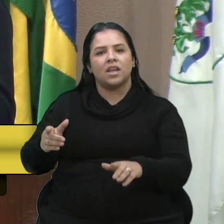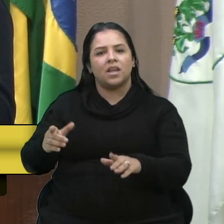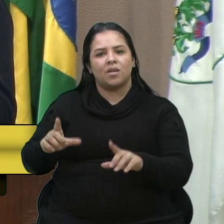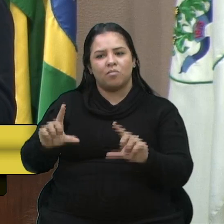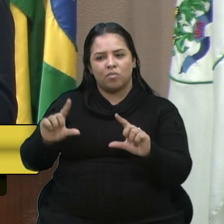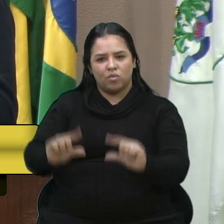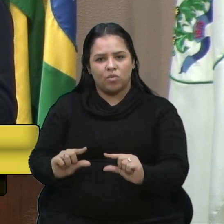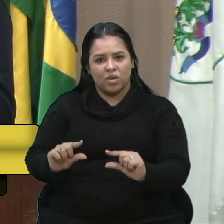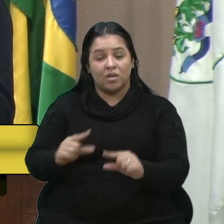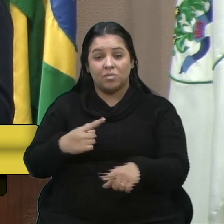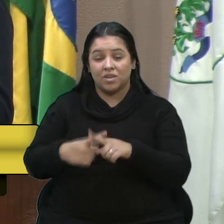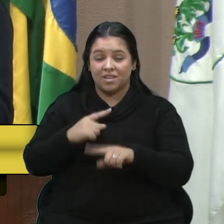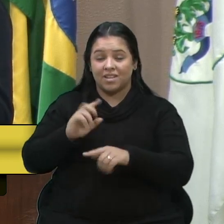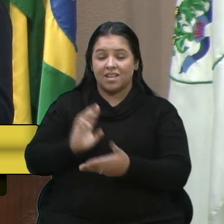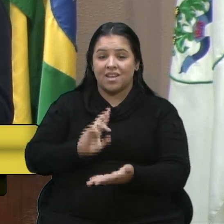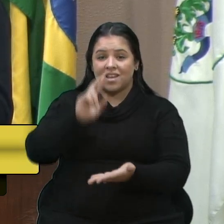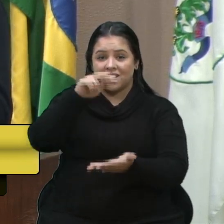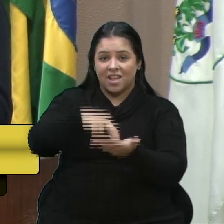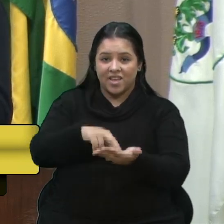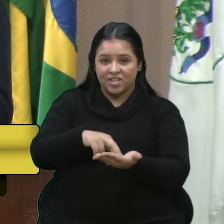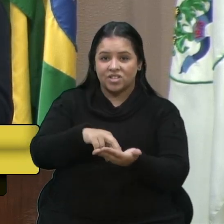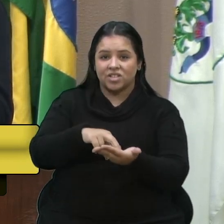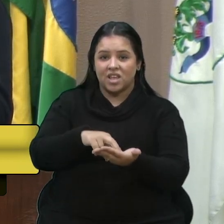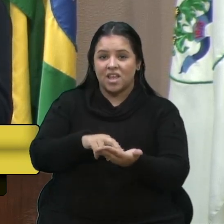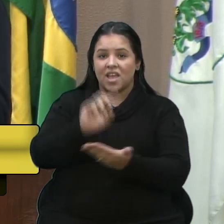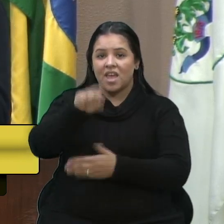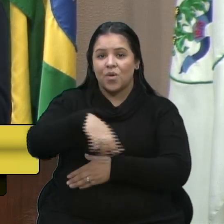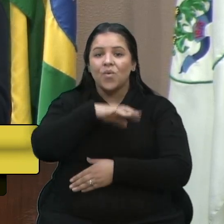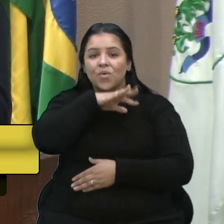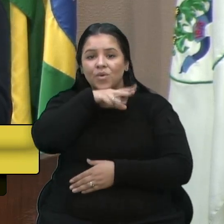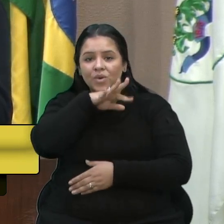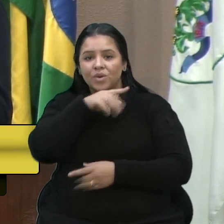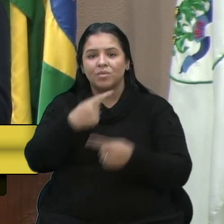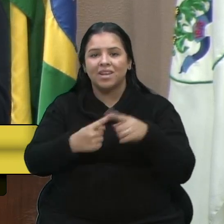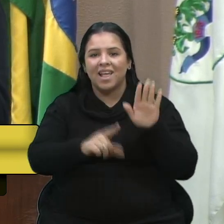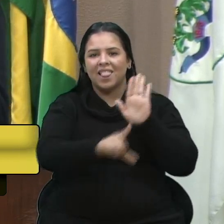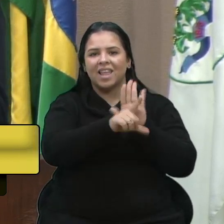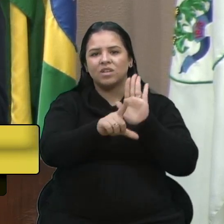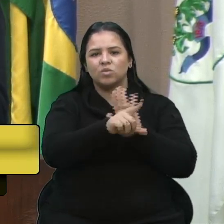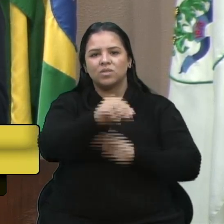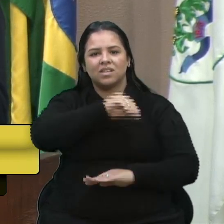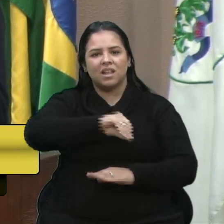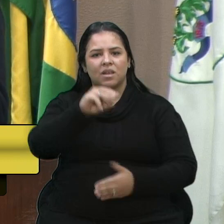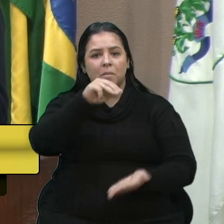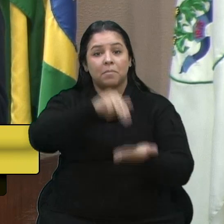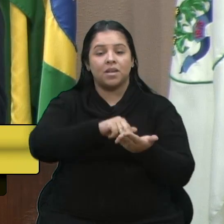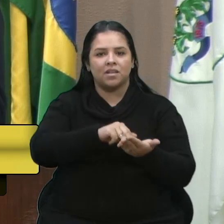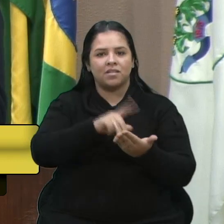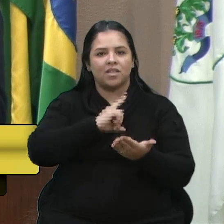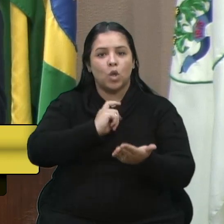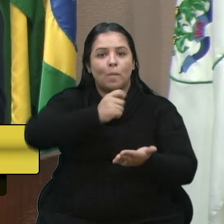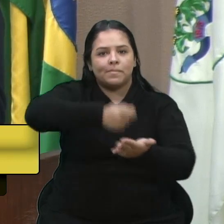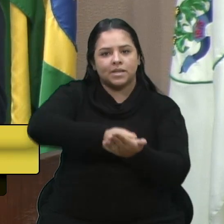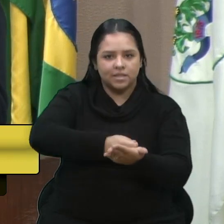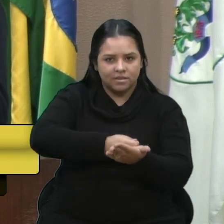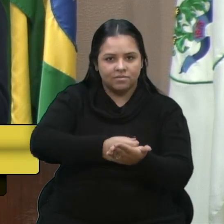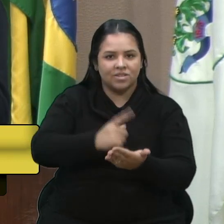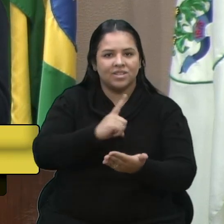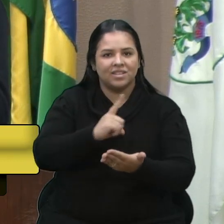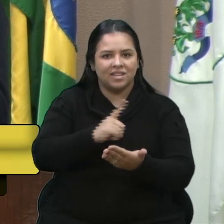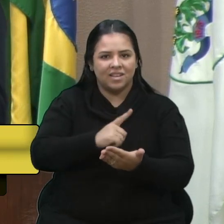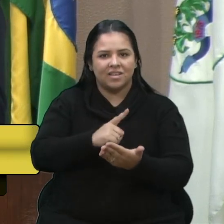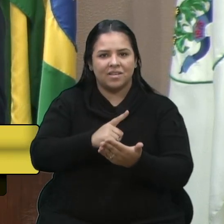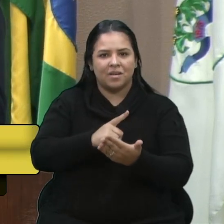realidade, elas as prejudicam. A lei do salário mínimo obriga os empregadores a discriminarem pessoas de